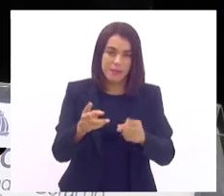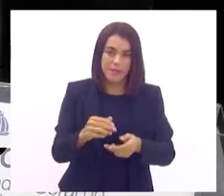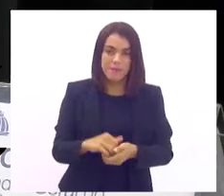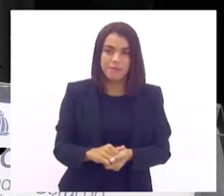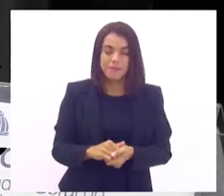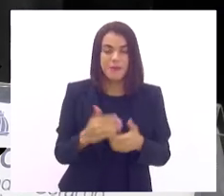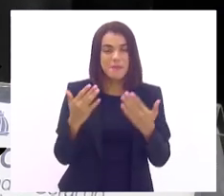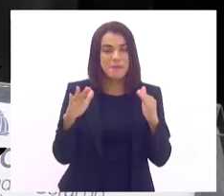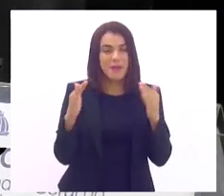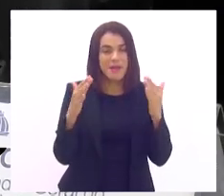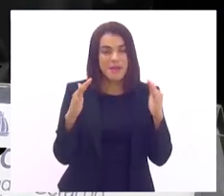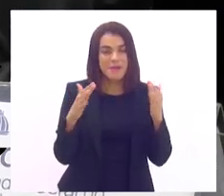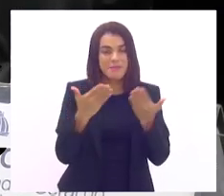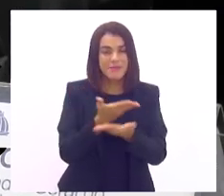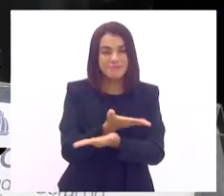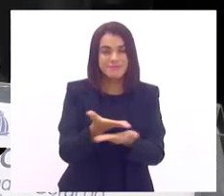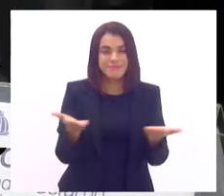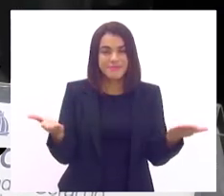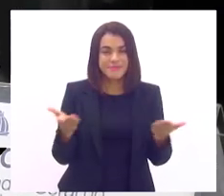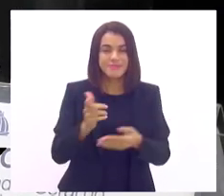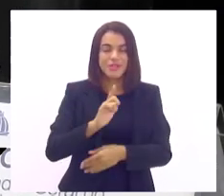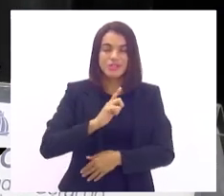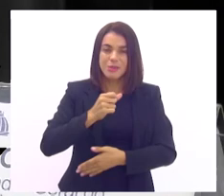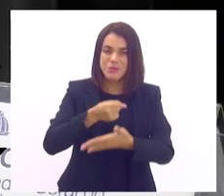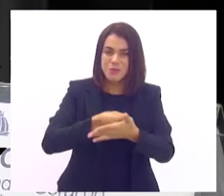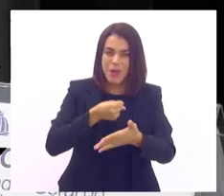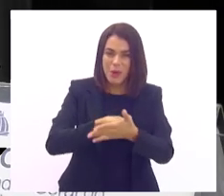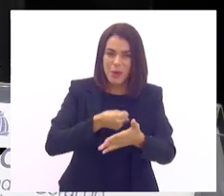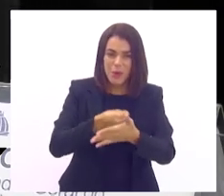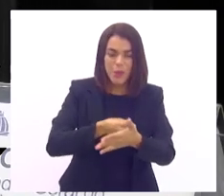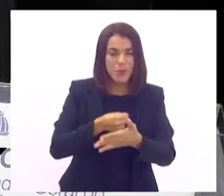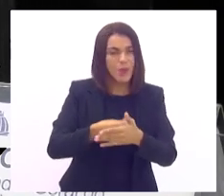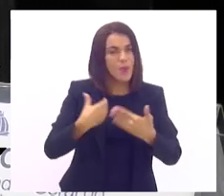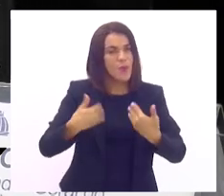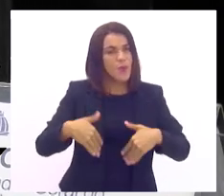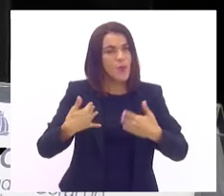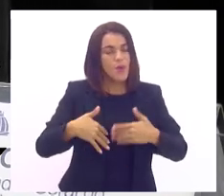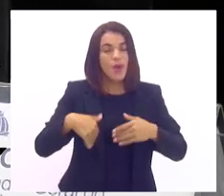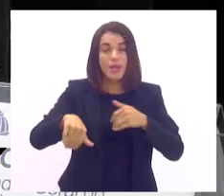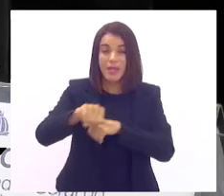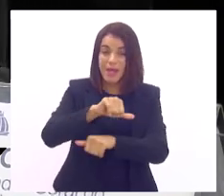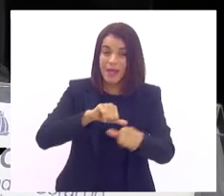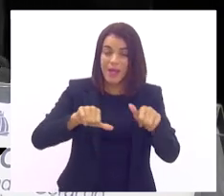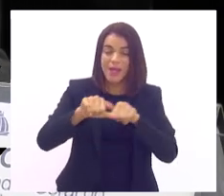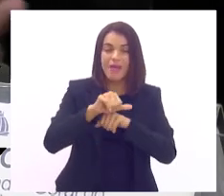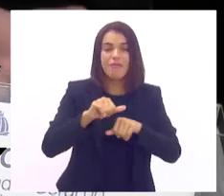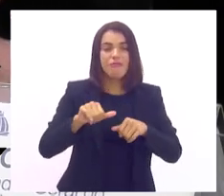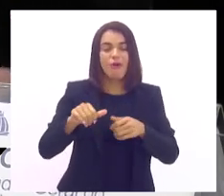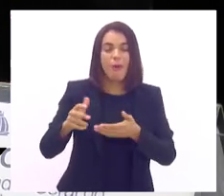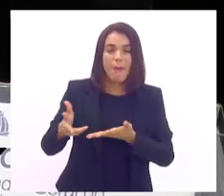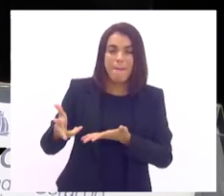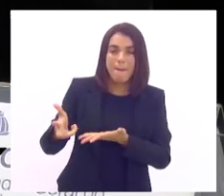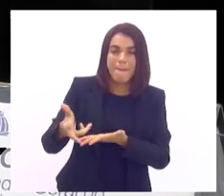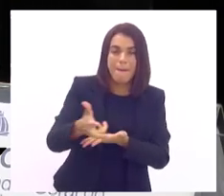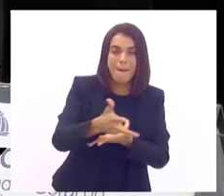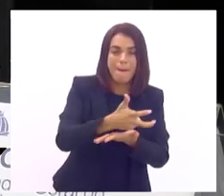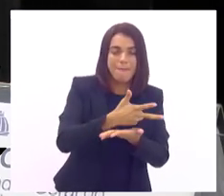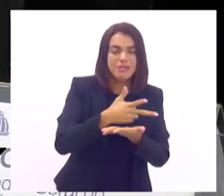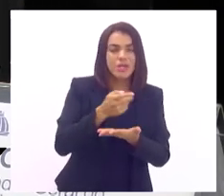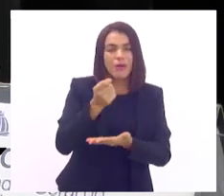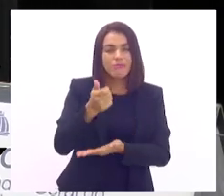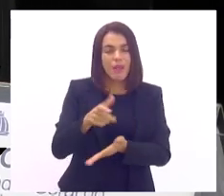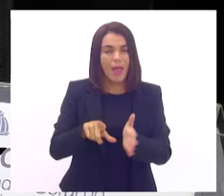todos vocês. Parabéns, nós temos uma luta grande aí pela frente, que é a reforma tributária, a qual praticamente está aprovada, né,